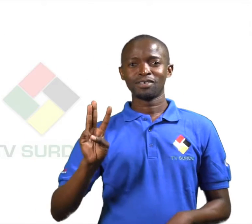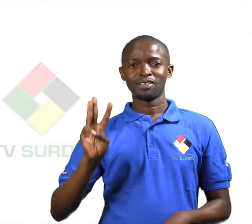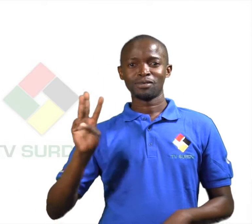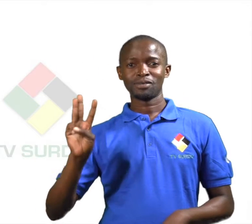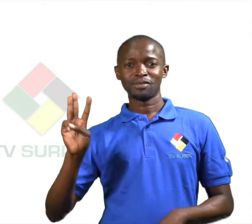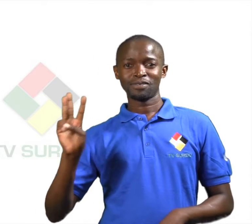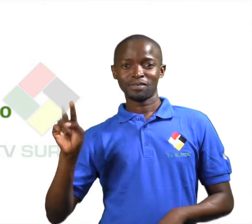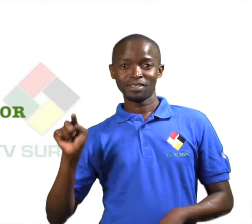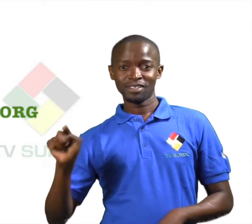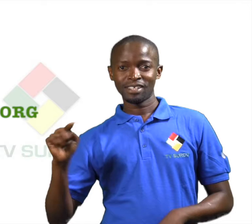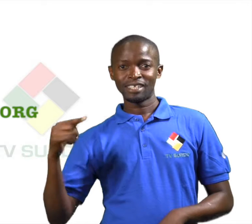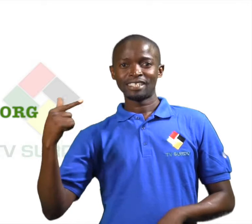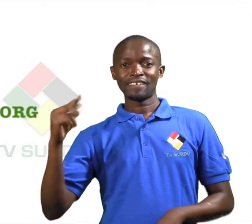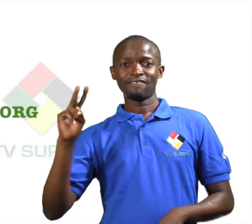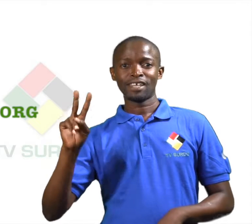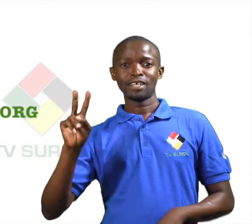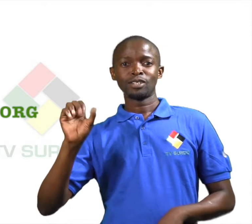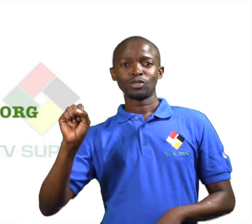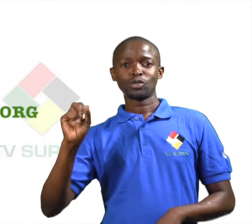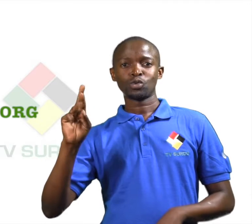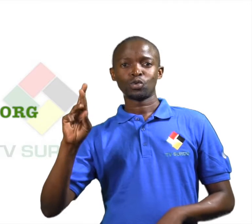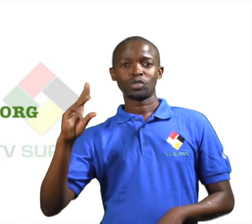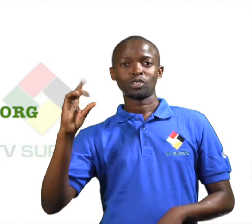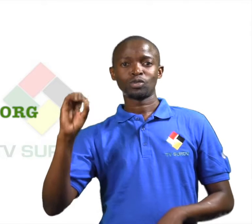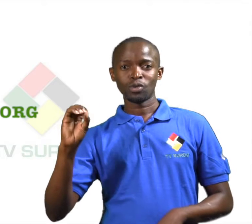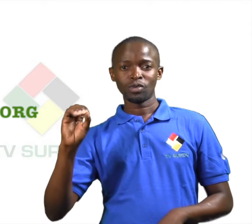.tvsur.org